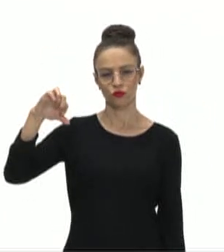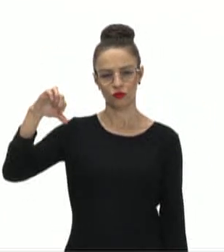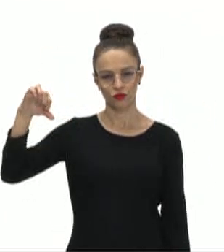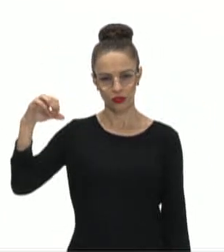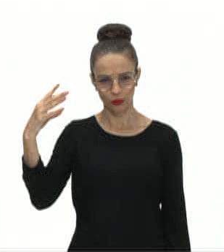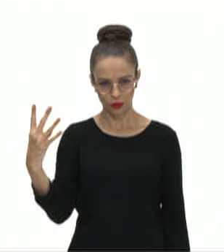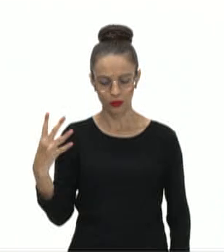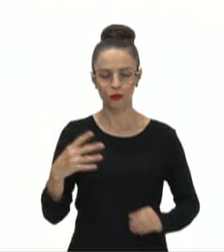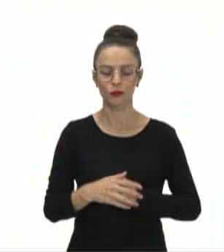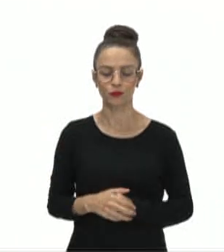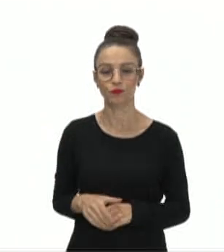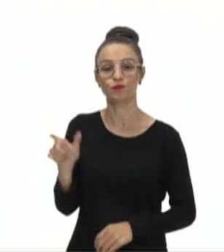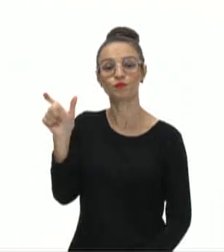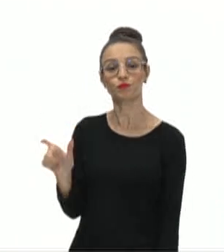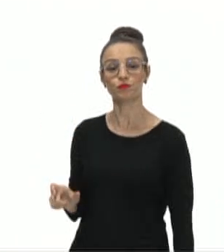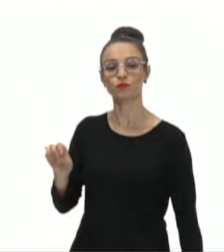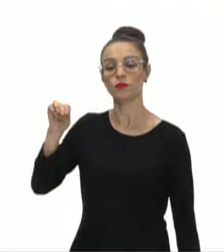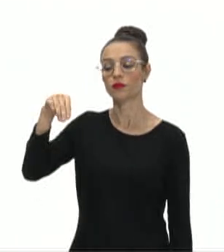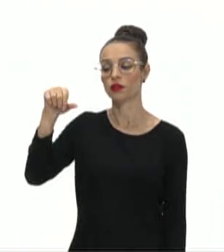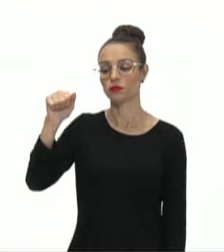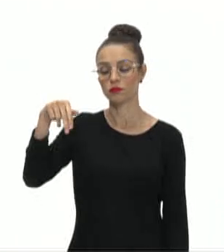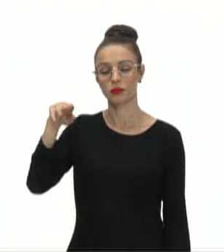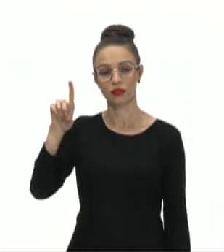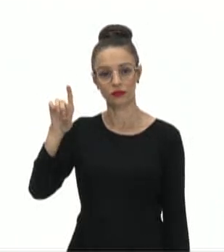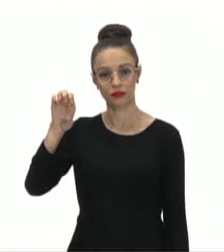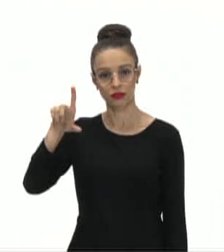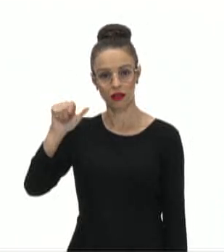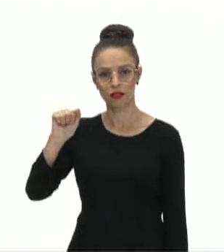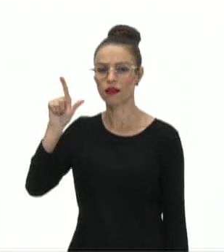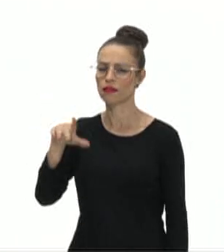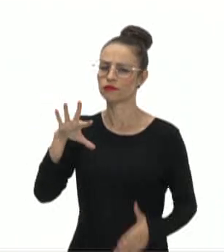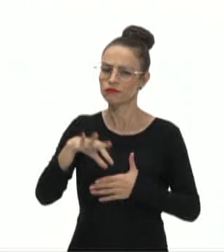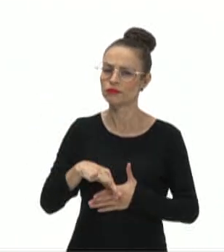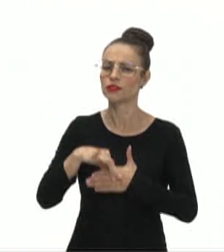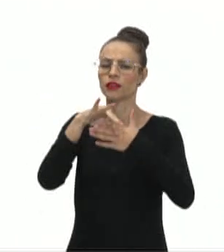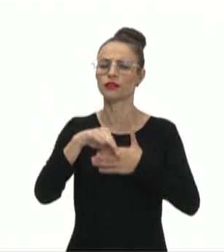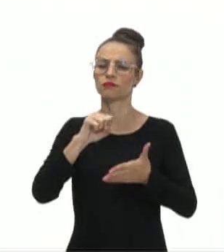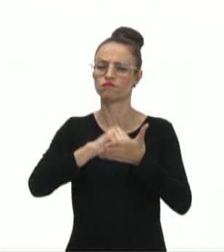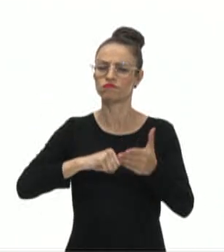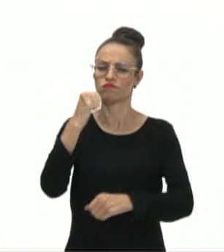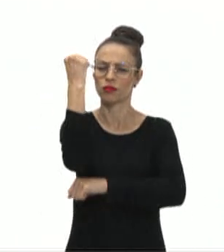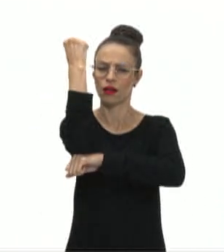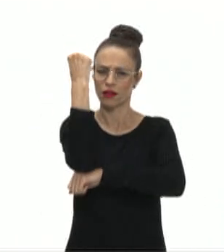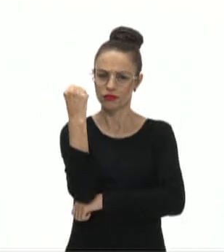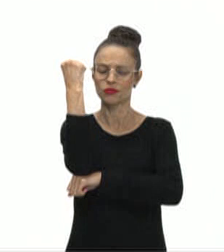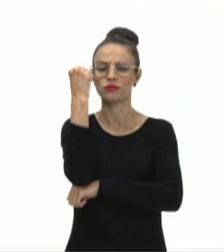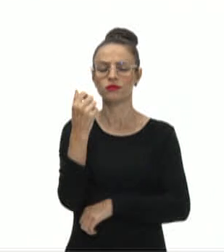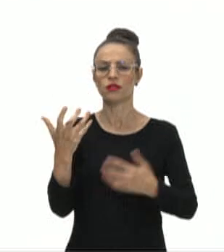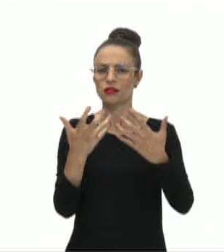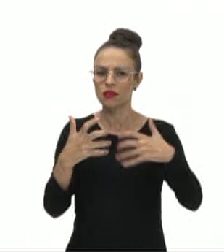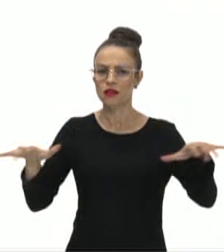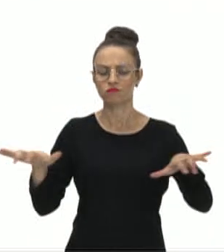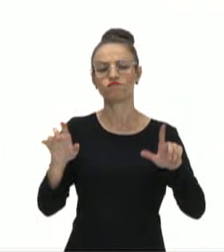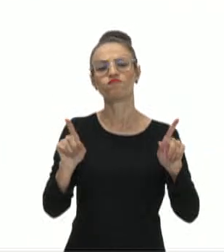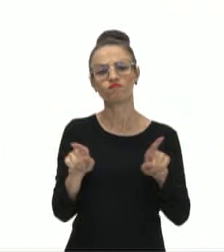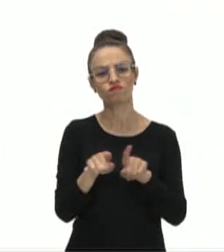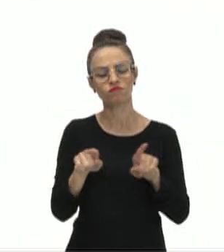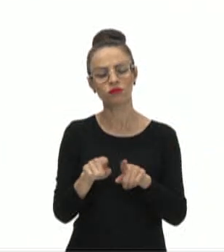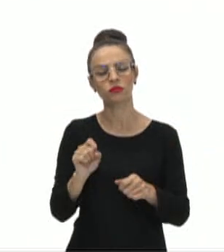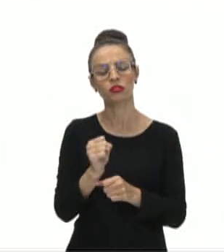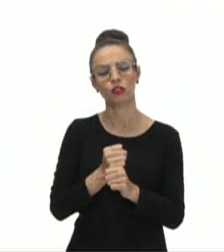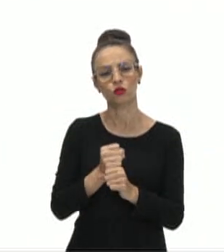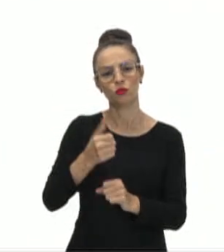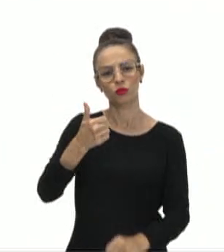1994. Mandela se destacou como líder da luta de resistência ao apartheid em 1994,